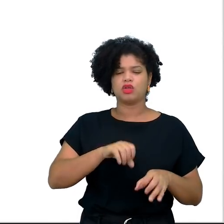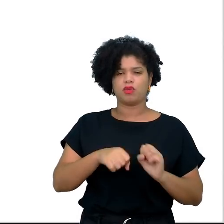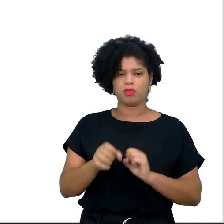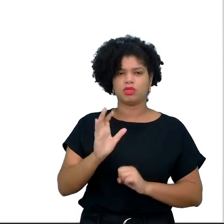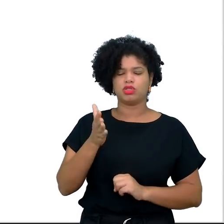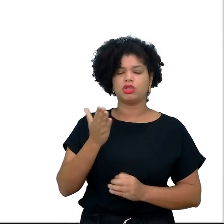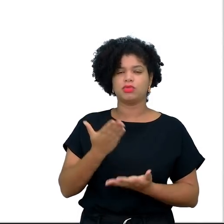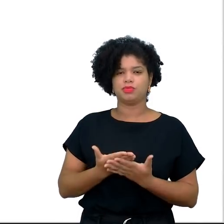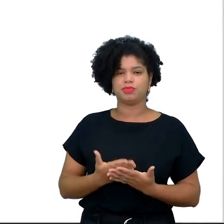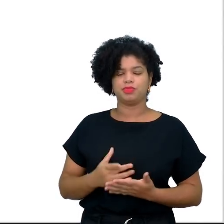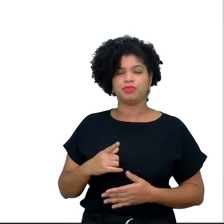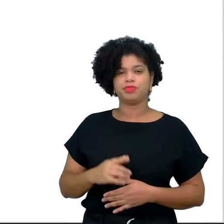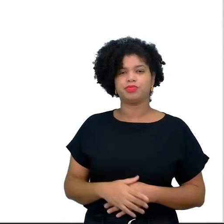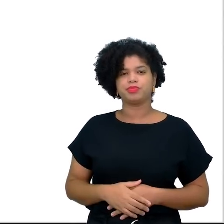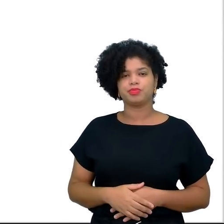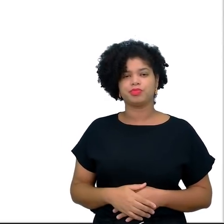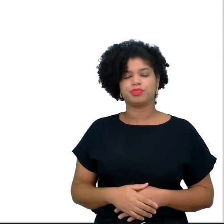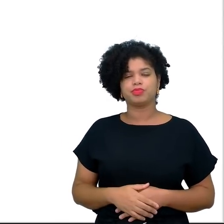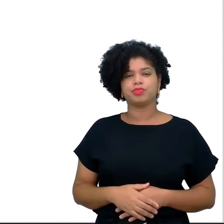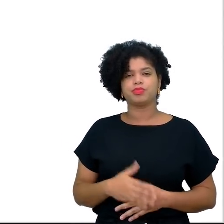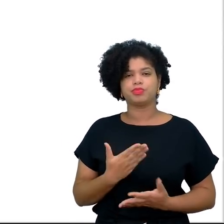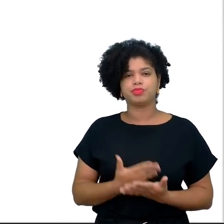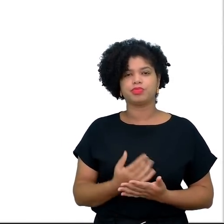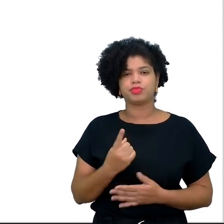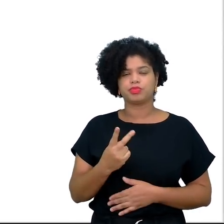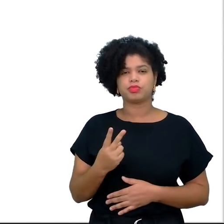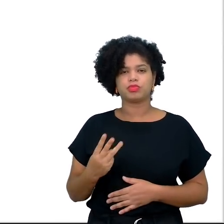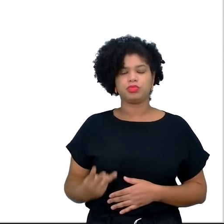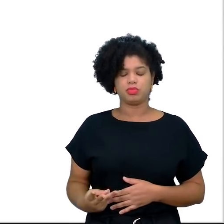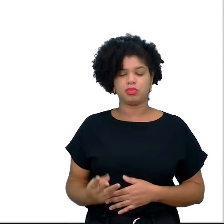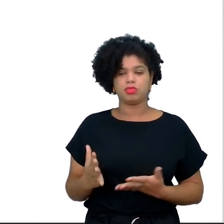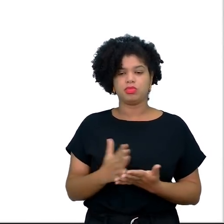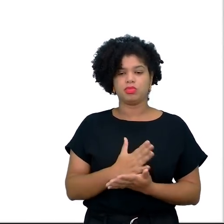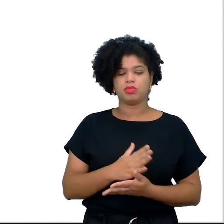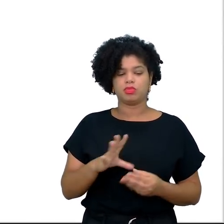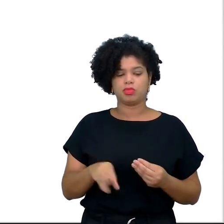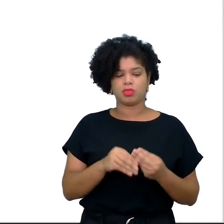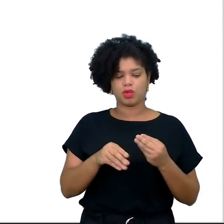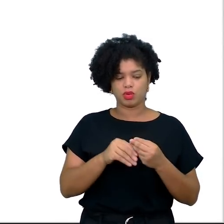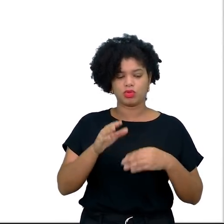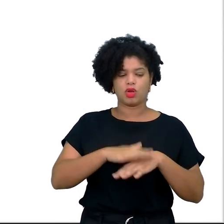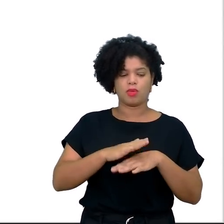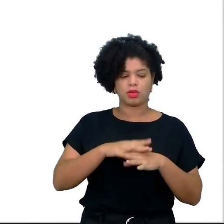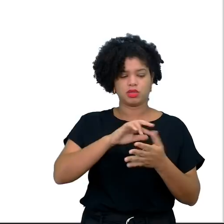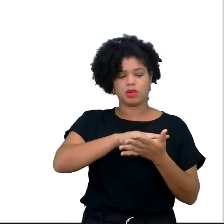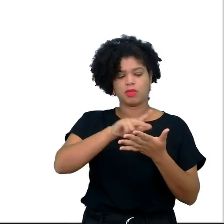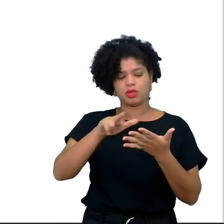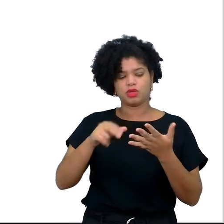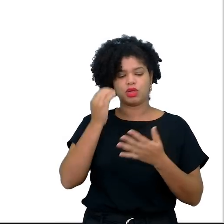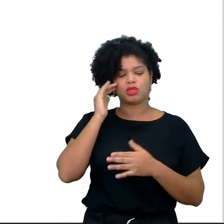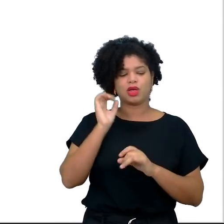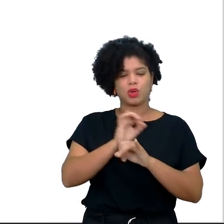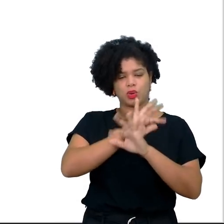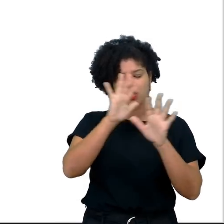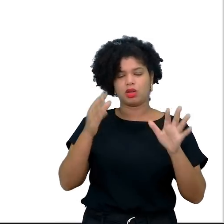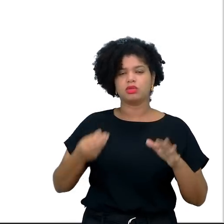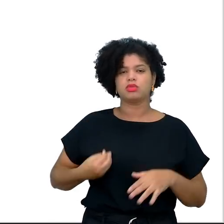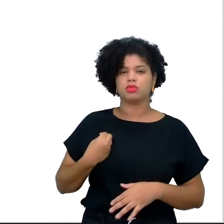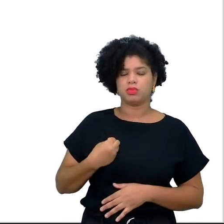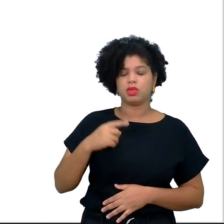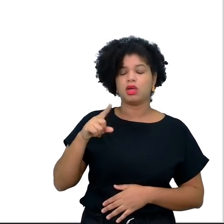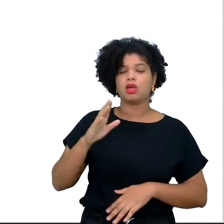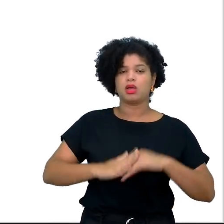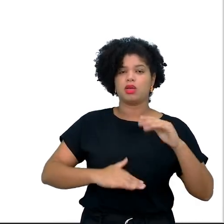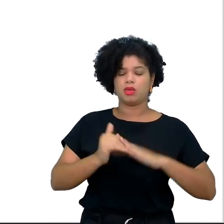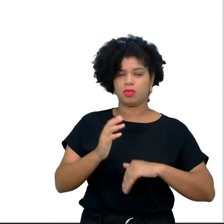nossas. Então, nas aulas 1, 2 e 3, há alguns itens em que veremos mais explicitamente, né, que são as